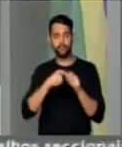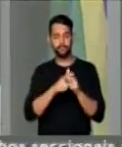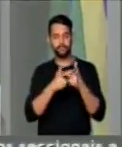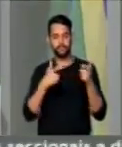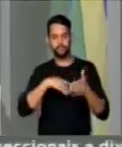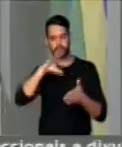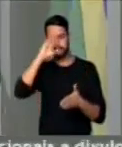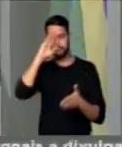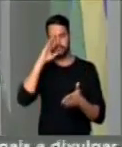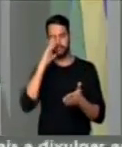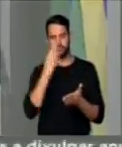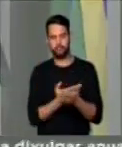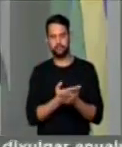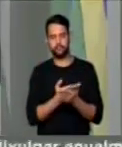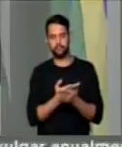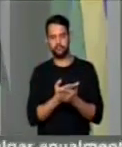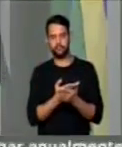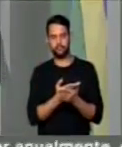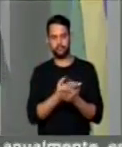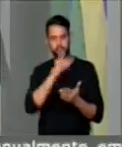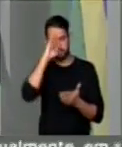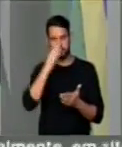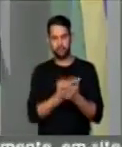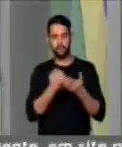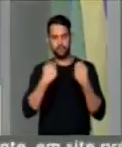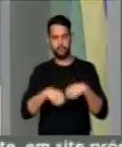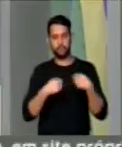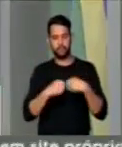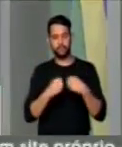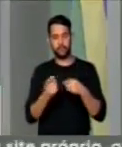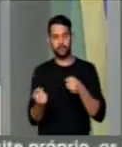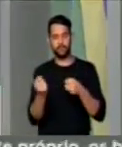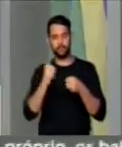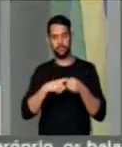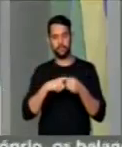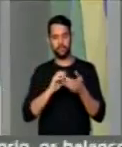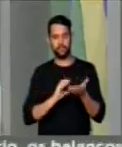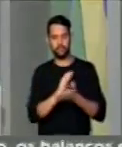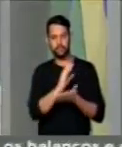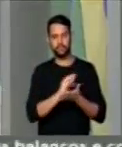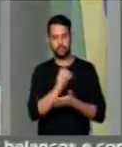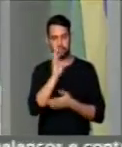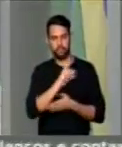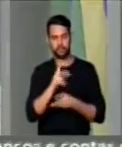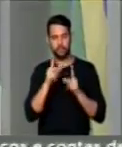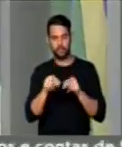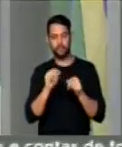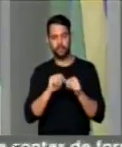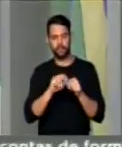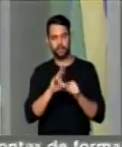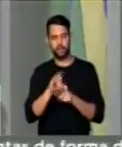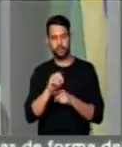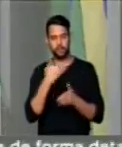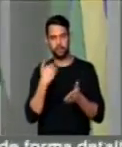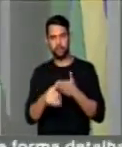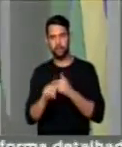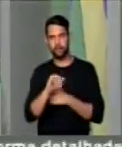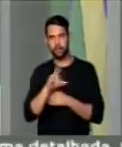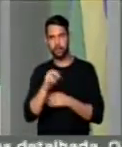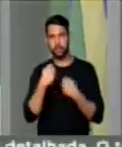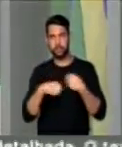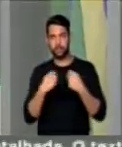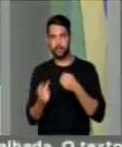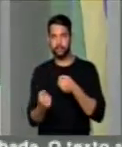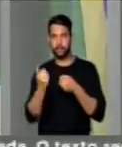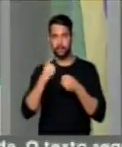recuperar a credibilidade, a confiança necessária para a retomada dos investimentos, como aquele credor que perdeu o crédito e